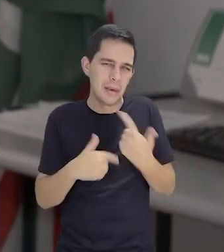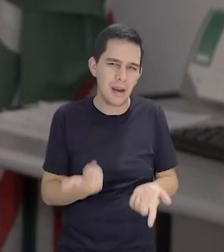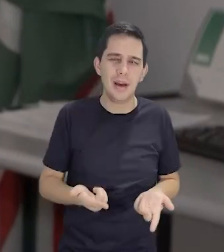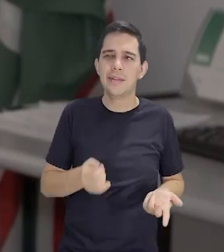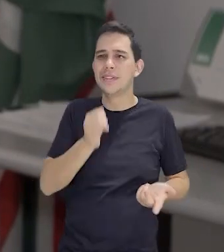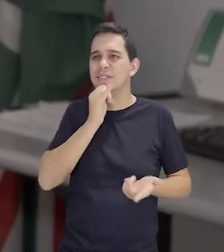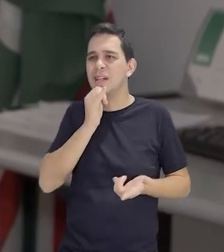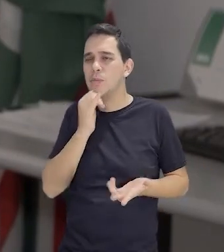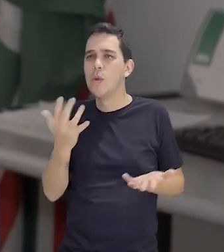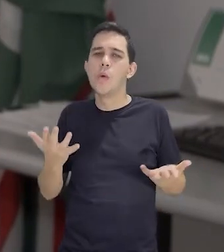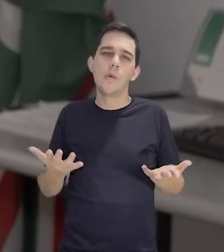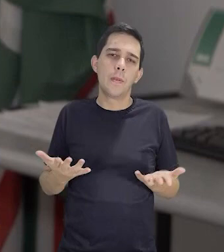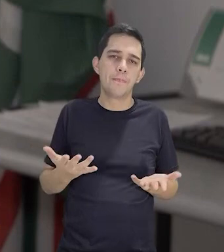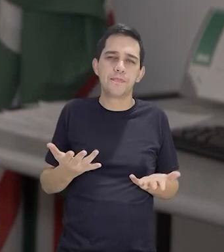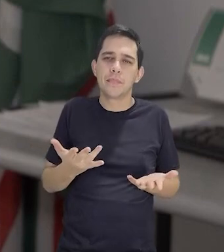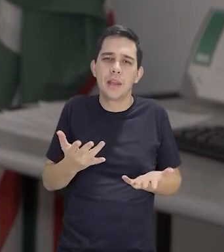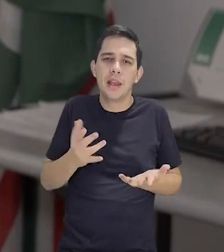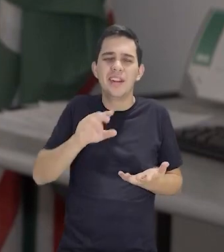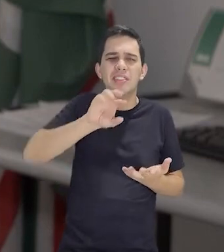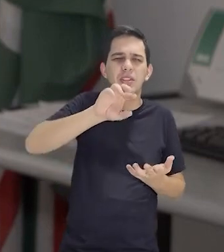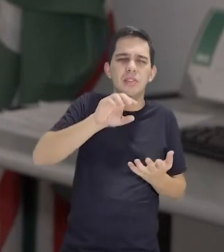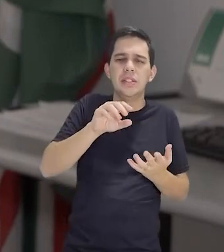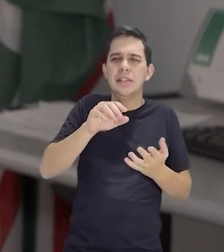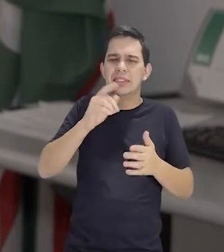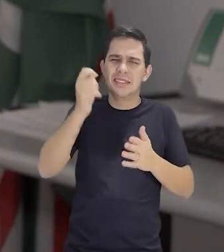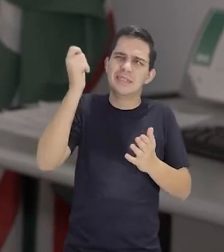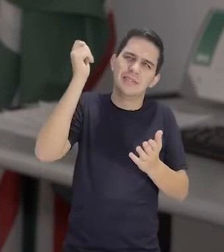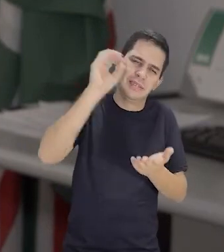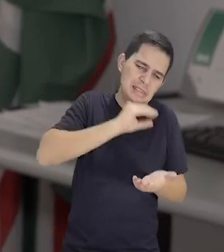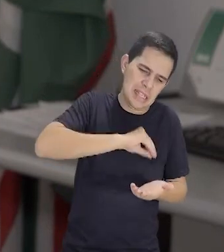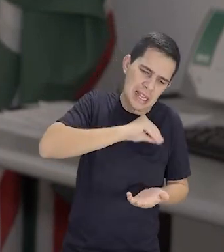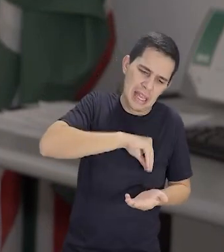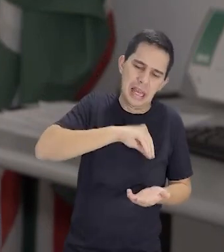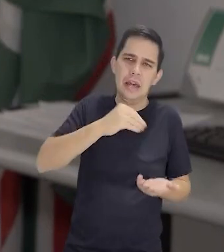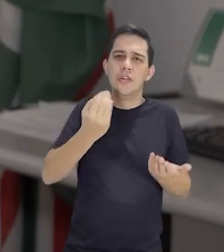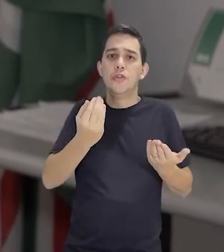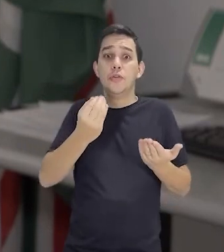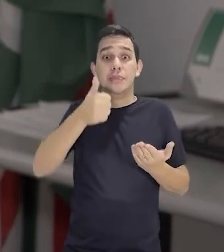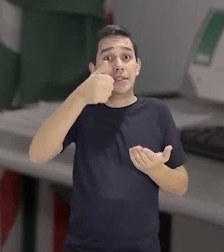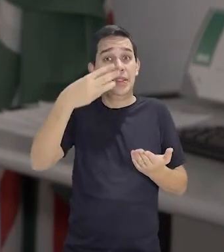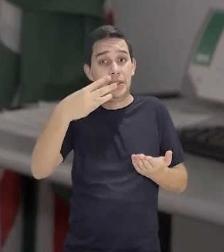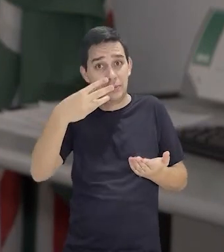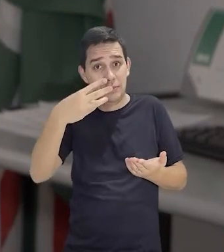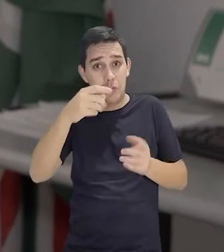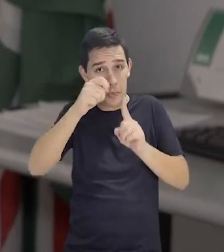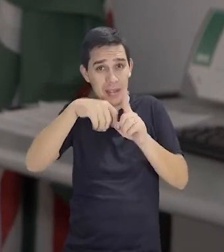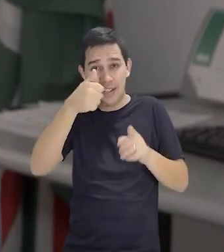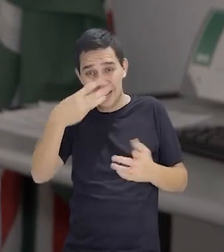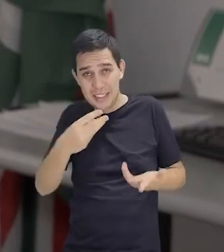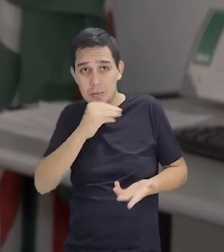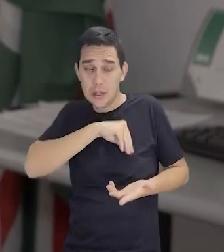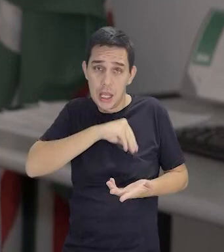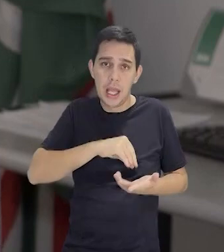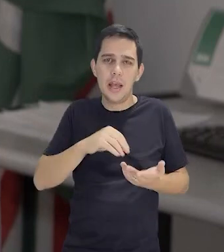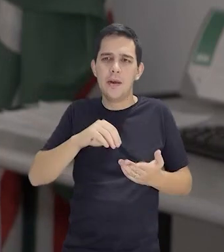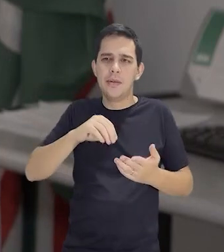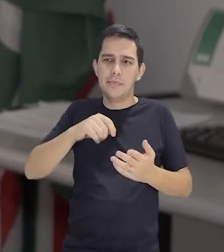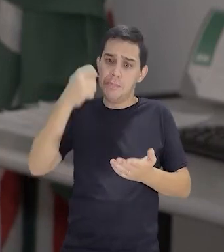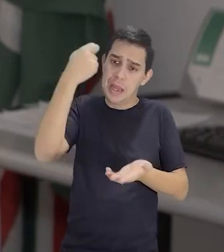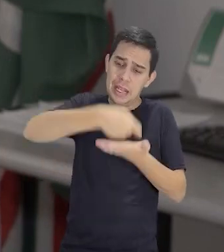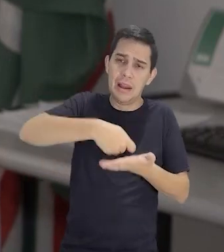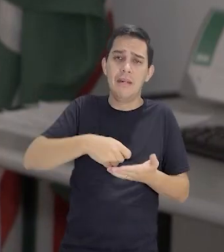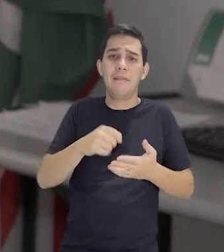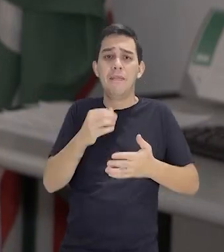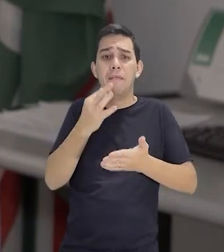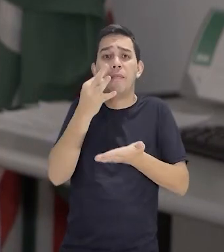decisórias, como se conhece, salário, décimo terceiro, férias, todo o período sonegado. Para além disso, uma indenização